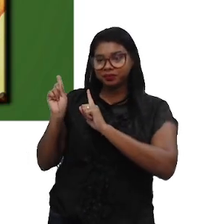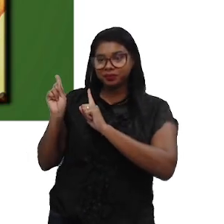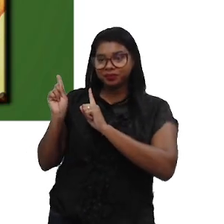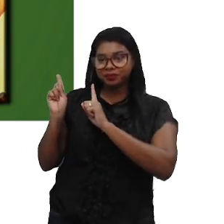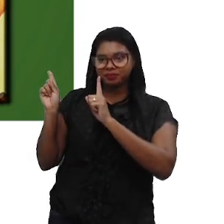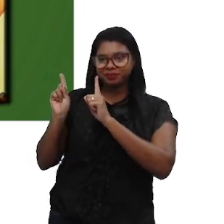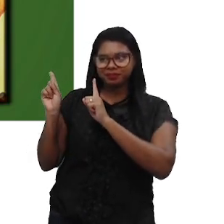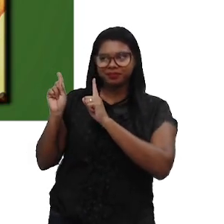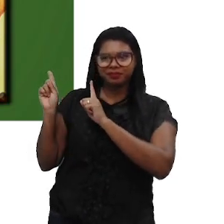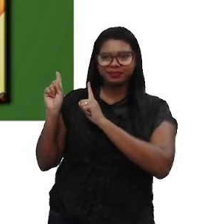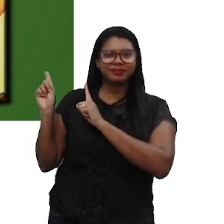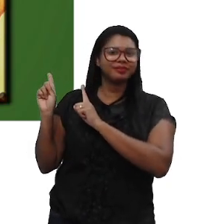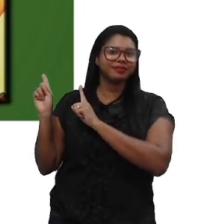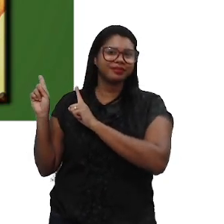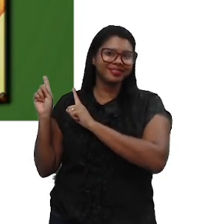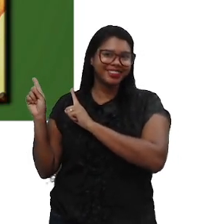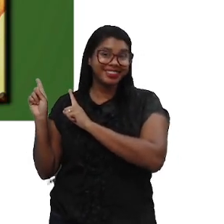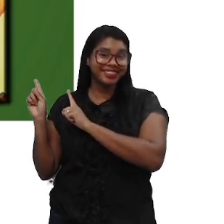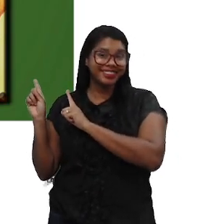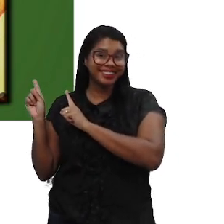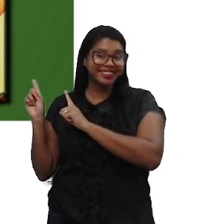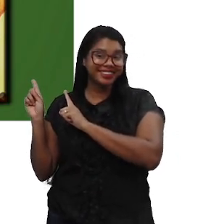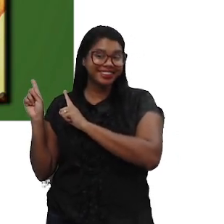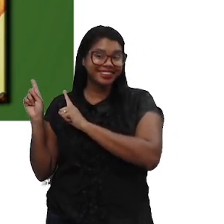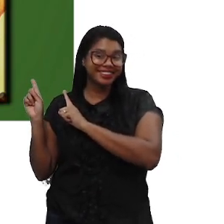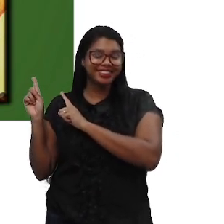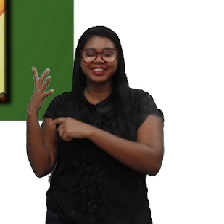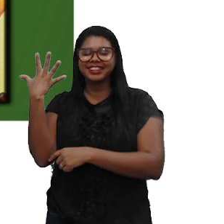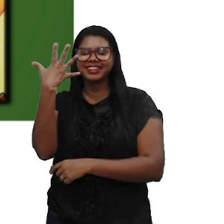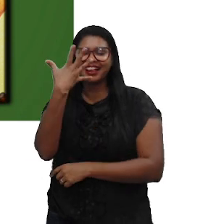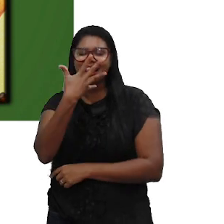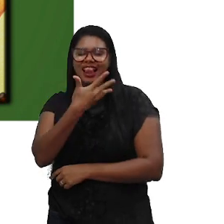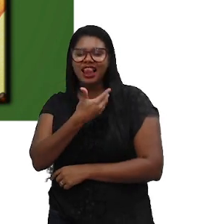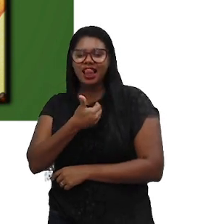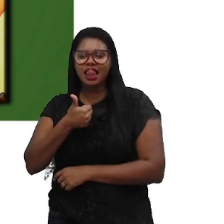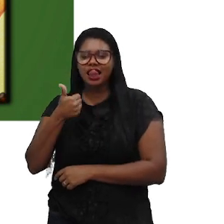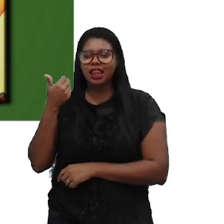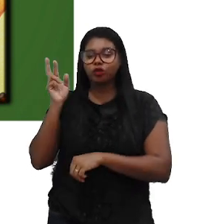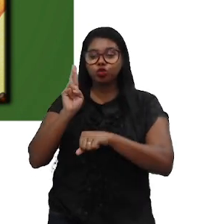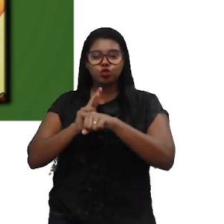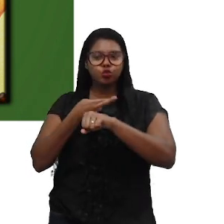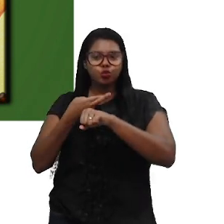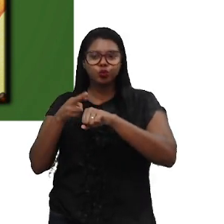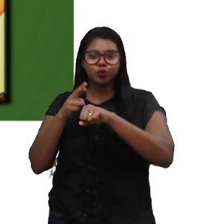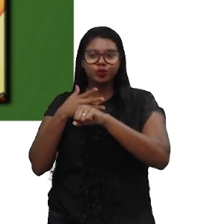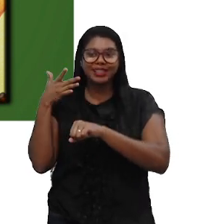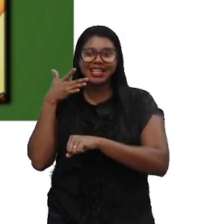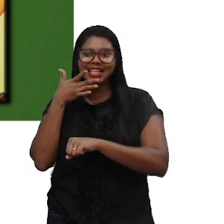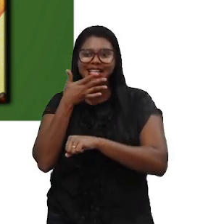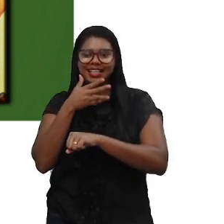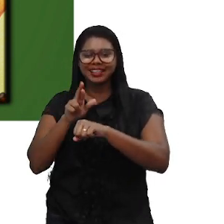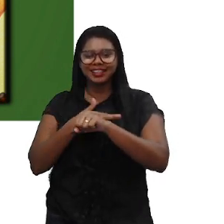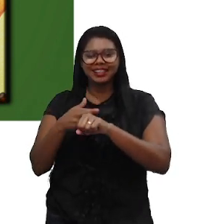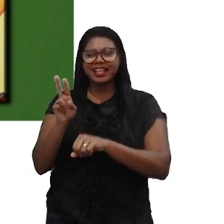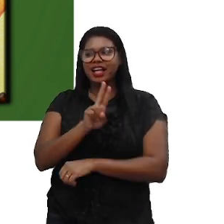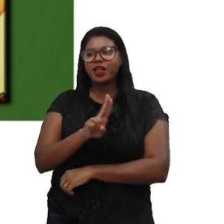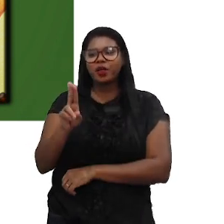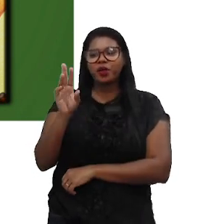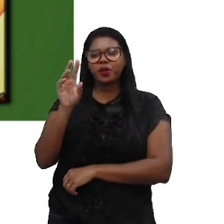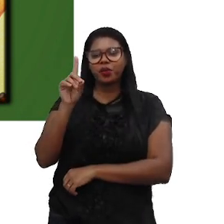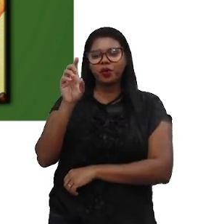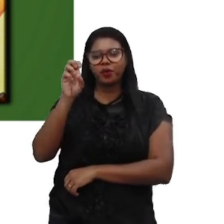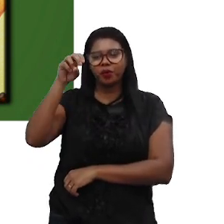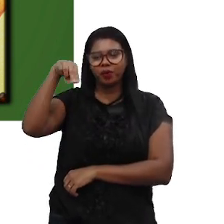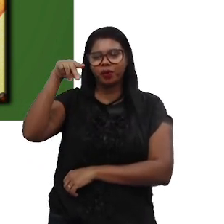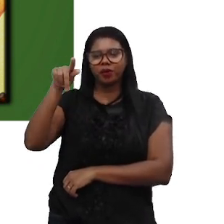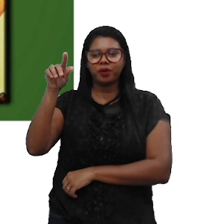A ilustração de embalagem, e aí eu trouxe esse case bem bonito, que é de uma embalagem de um chocolate chamado Dengo, né? Que traz essa questão